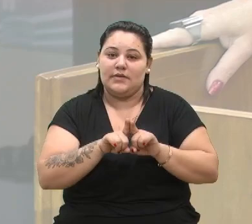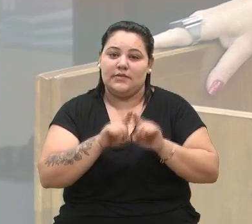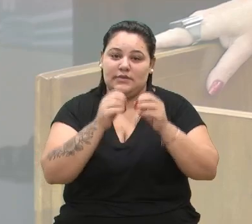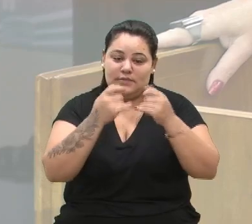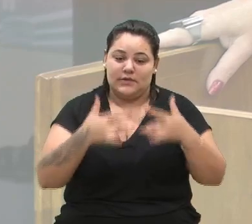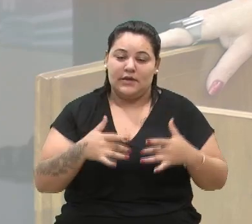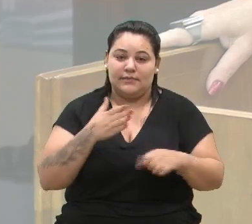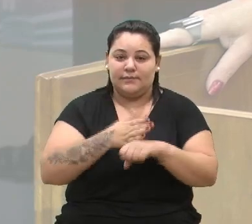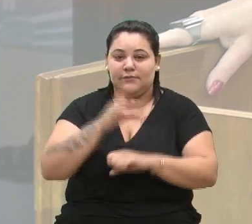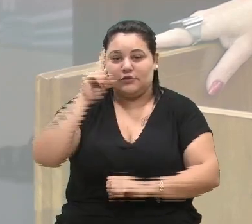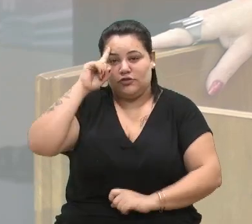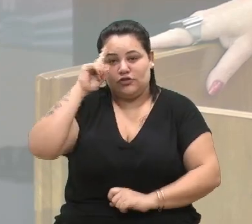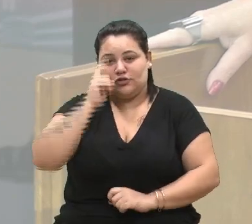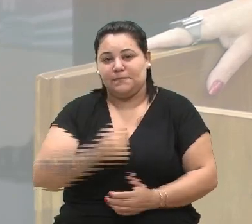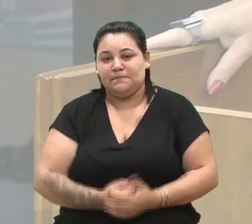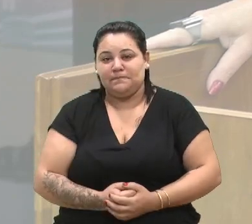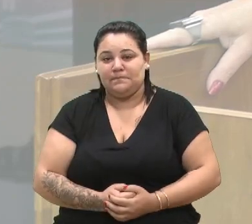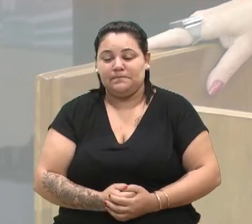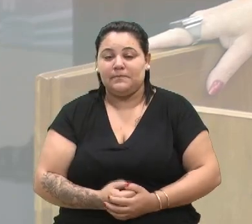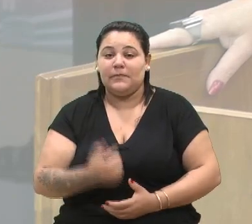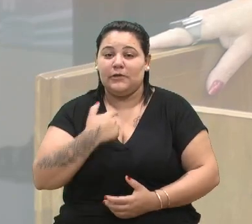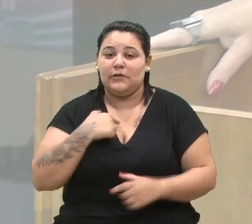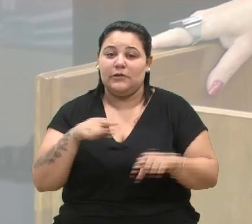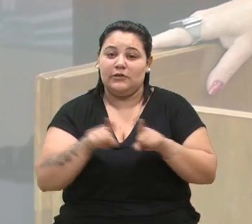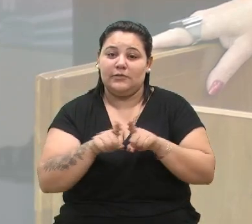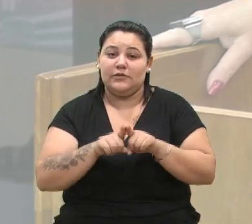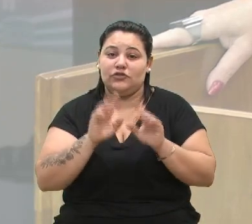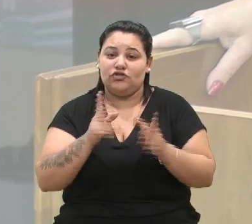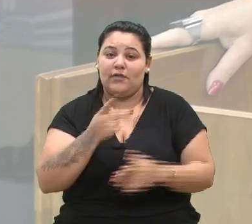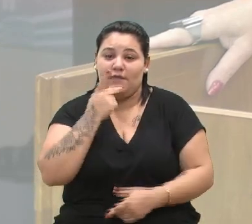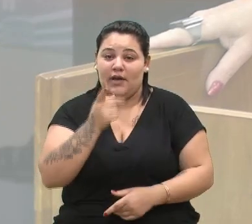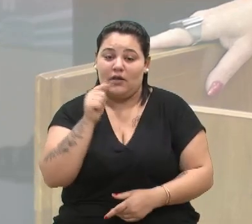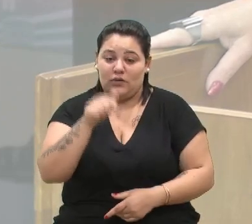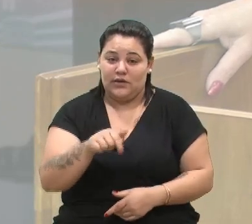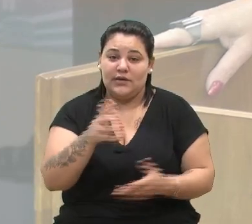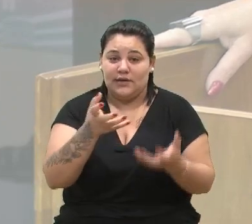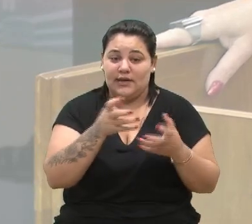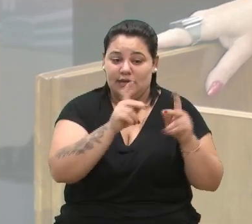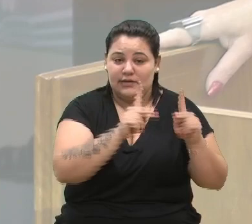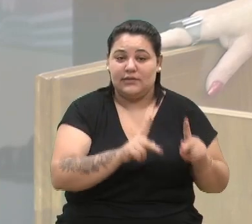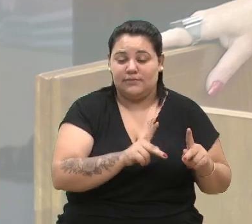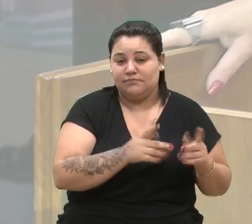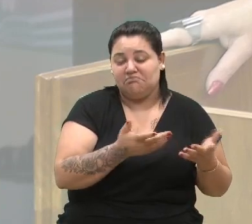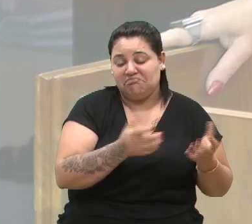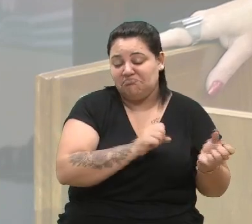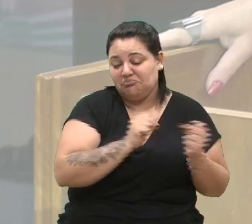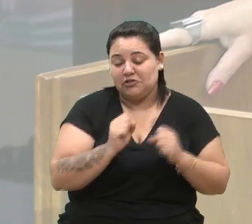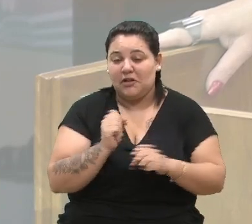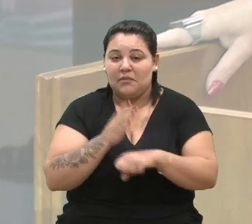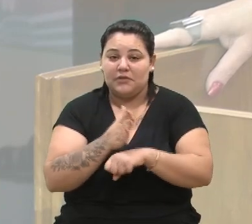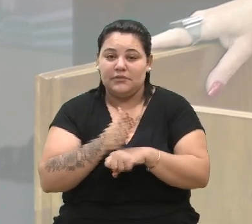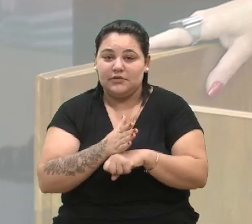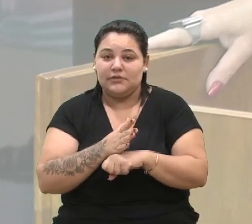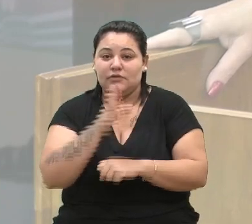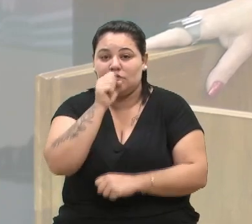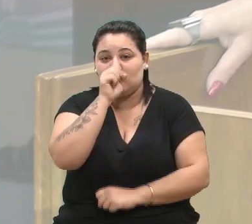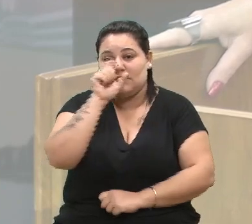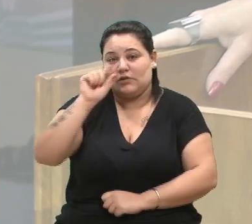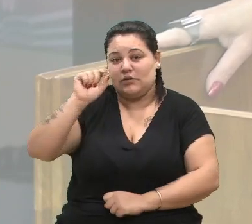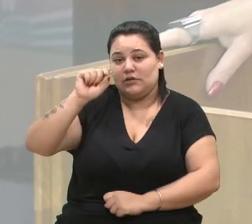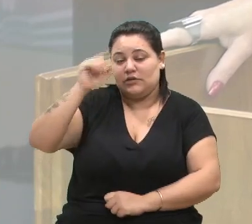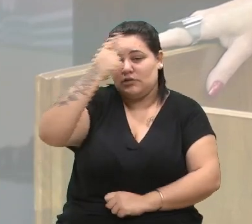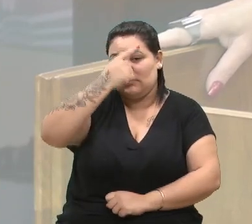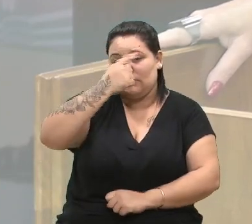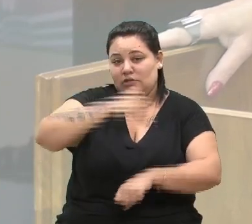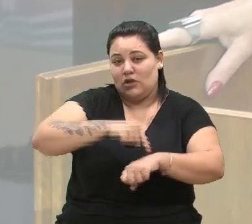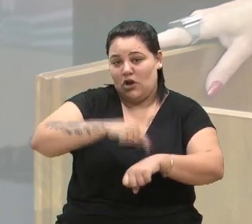nosso dia a dia. E eu também já conclamo aqui, quem quiser e puder participar, no sábado, às 10 horas da